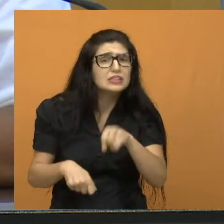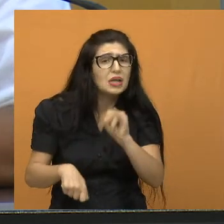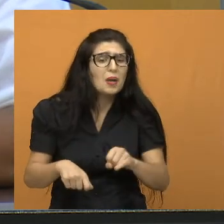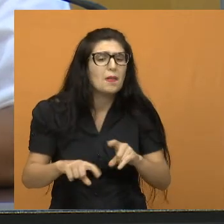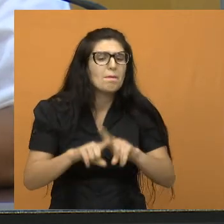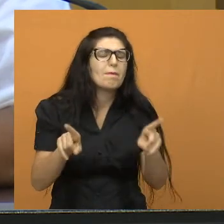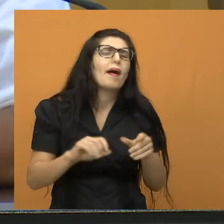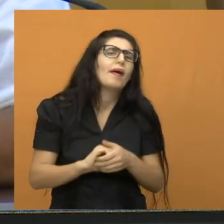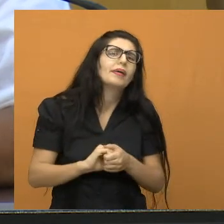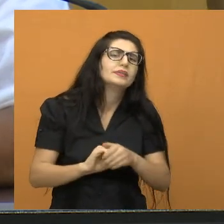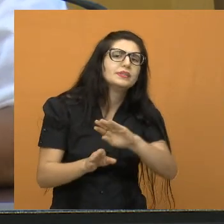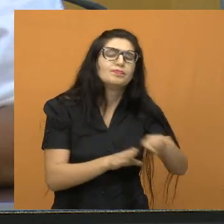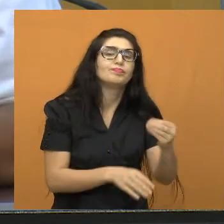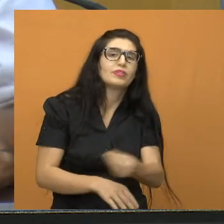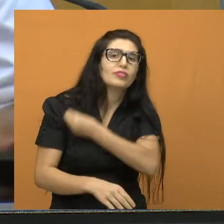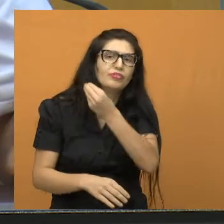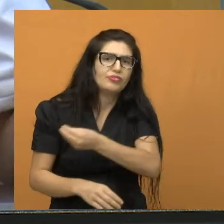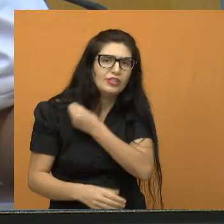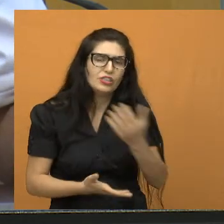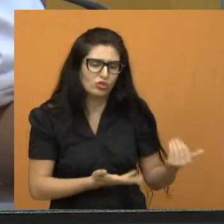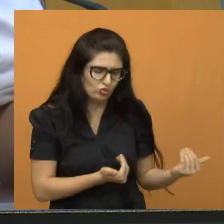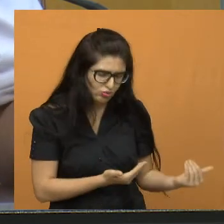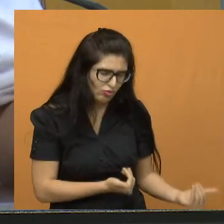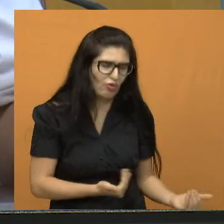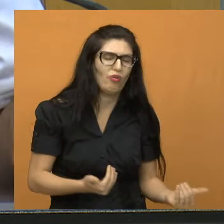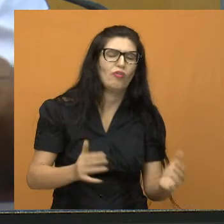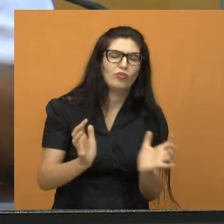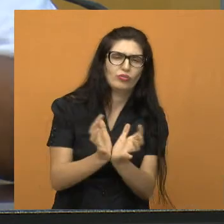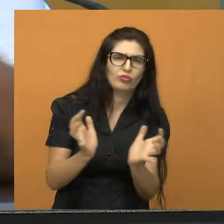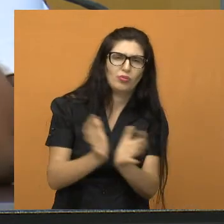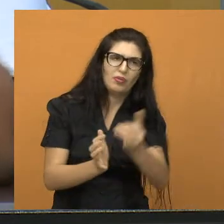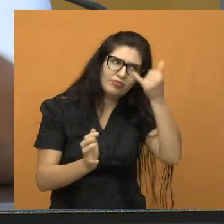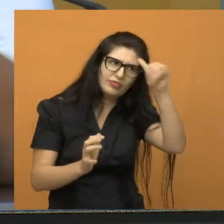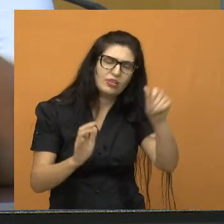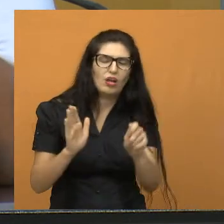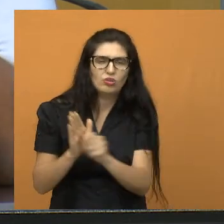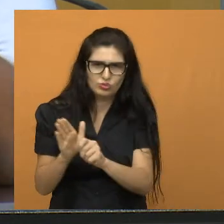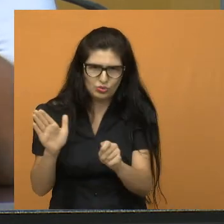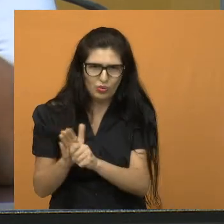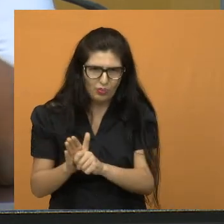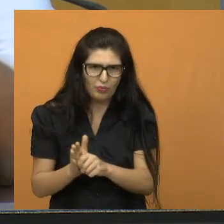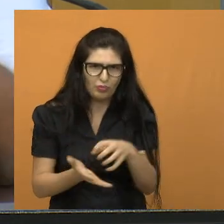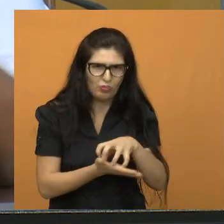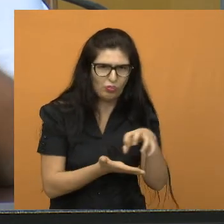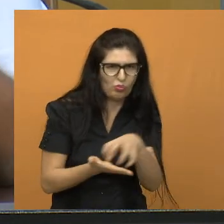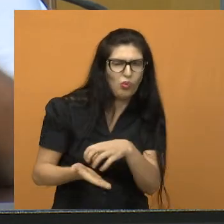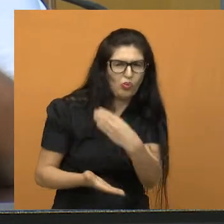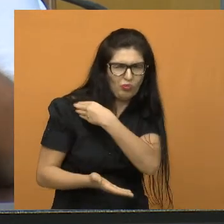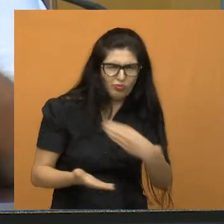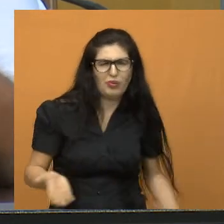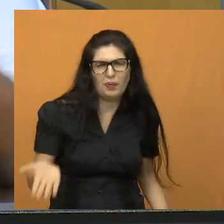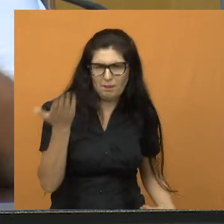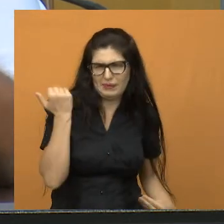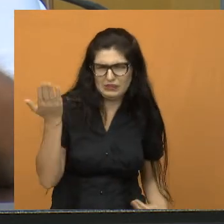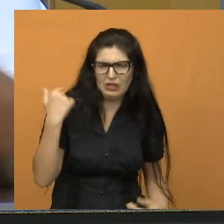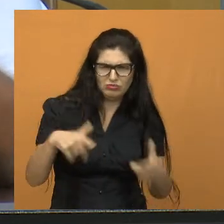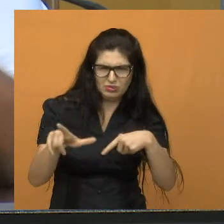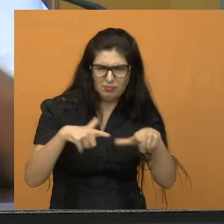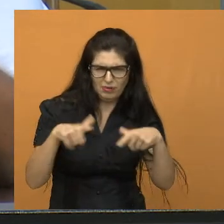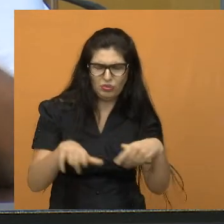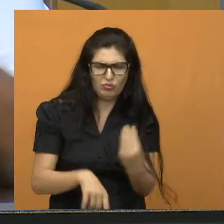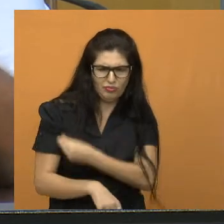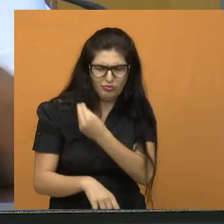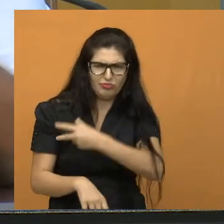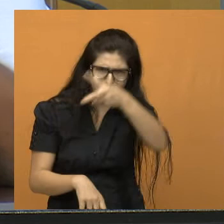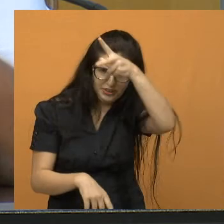quando eu trabalhei na Secretaria de Juventude, em política de juventude e prevenção às drogas, no governo retrasado, nós tínhamos